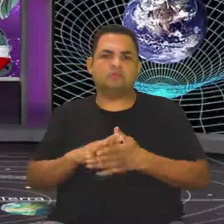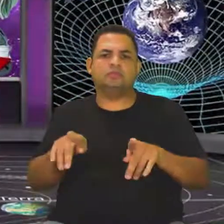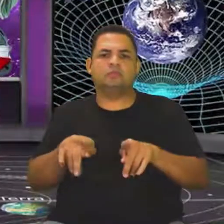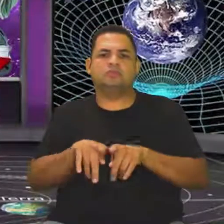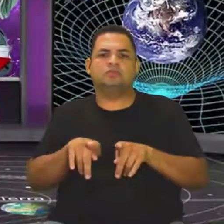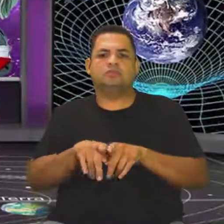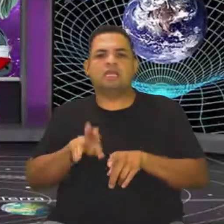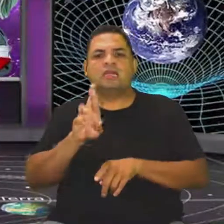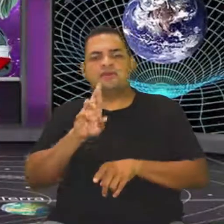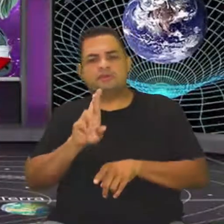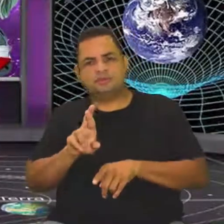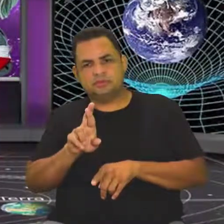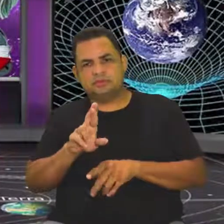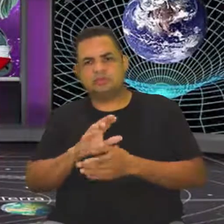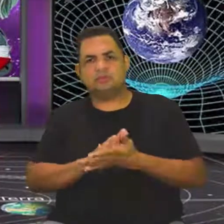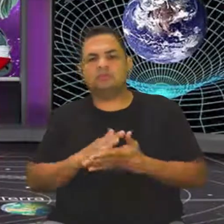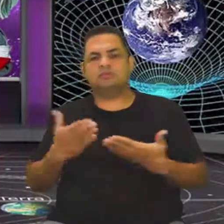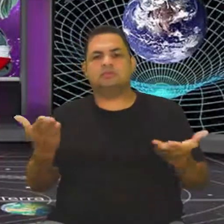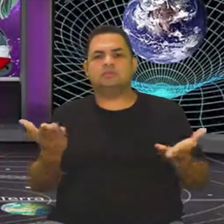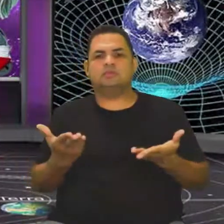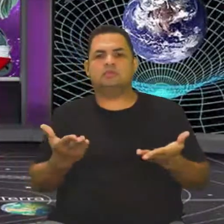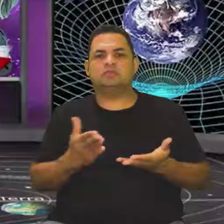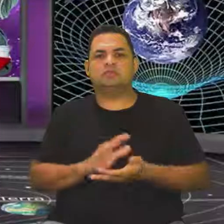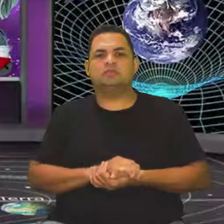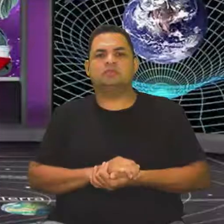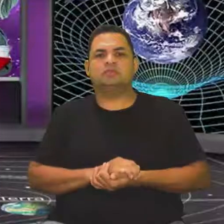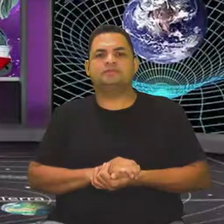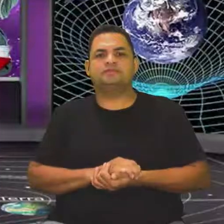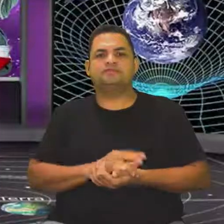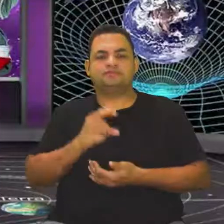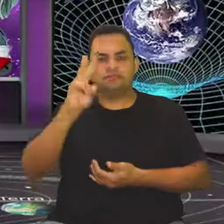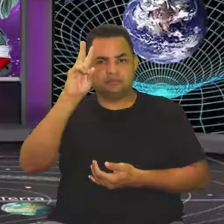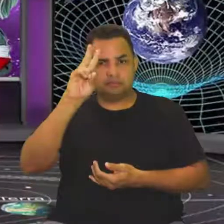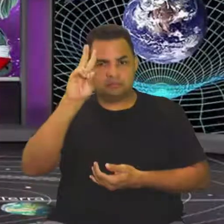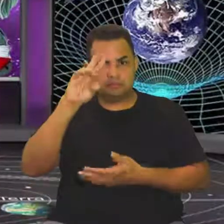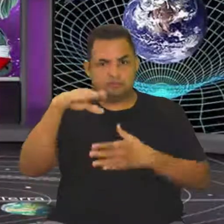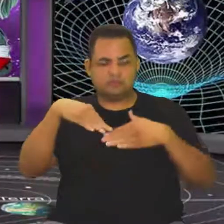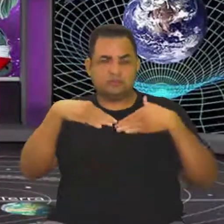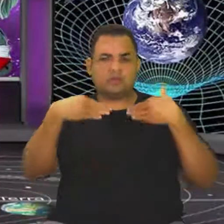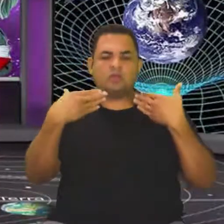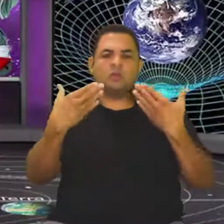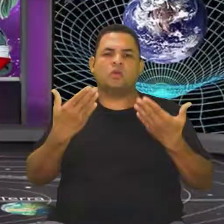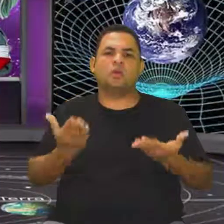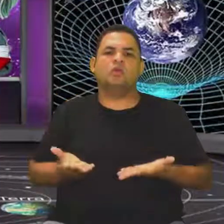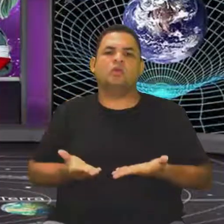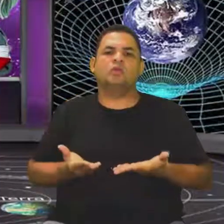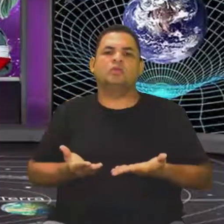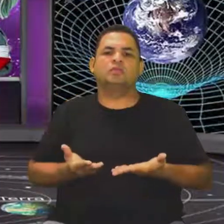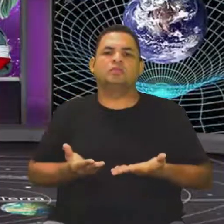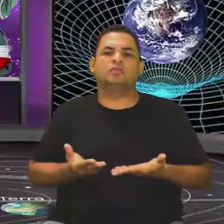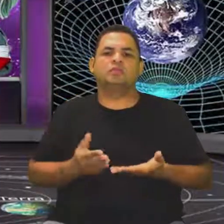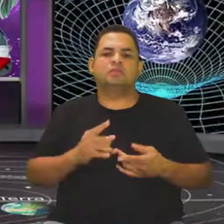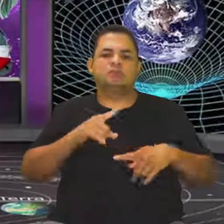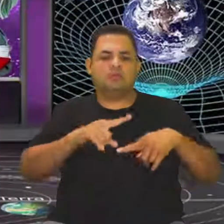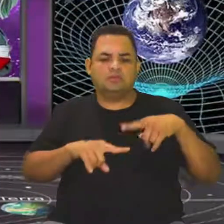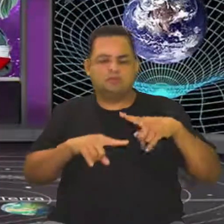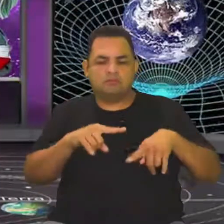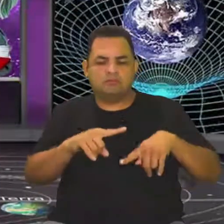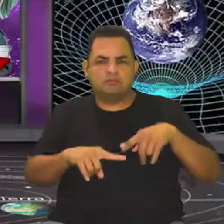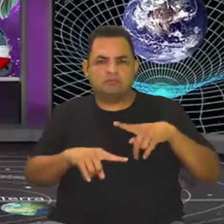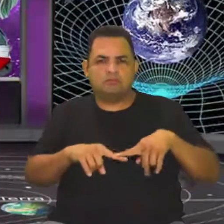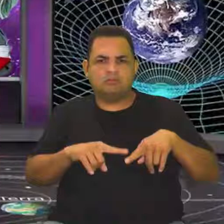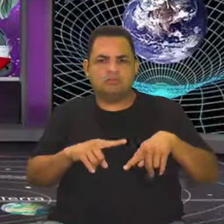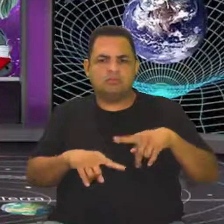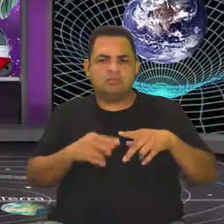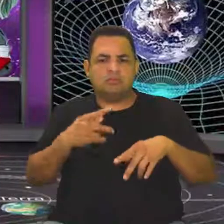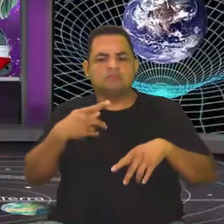de resistência, certo? Vamos lá lembrar de uma coisa. Quando você tem aí um equipamento